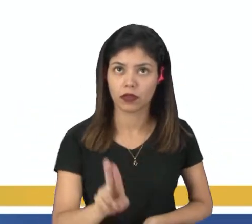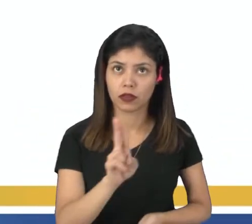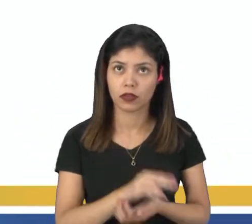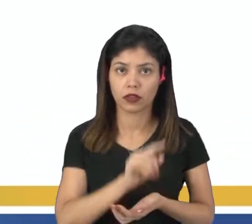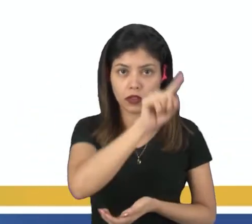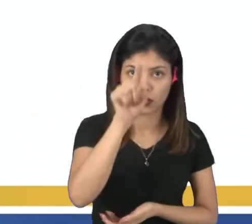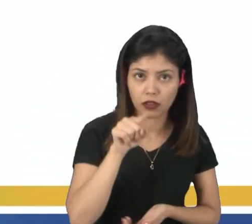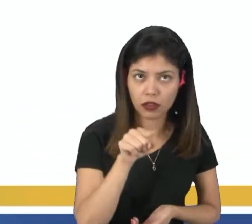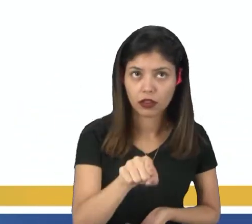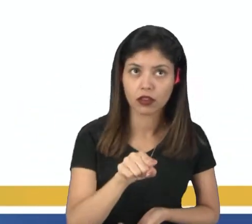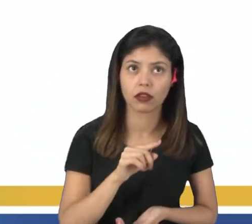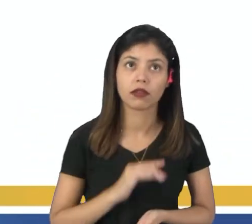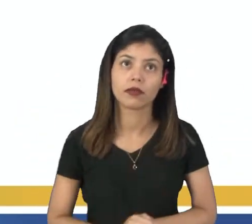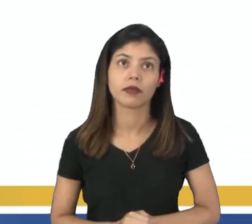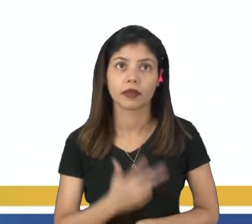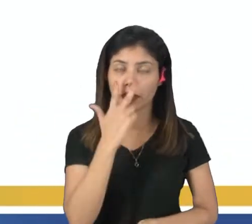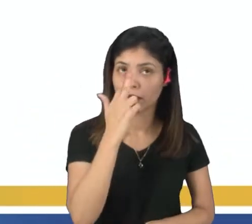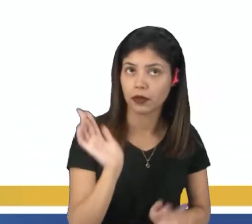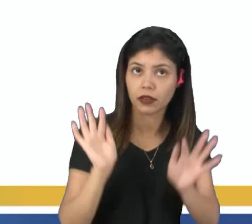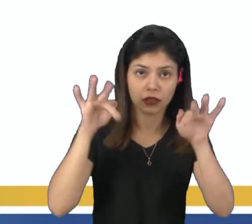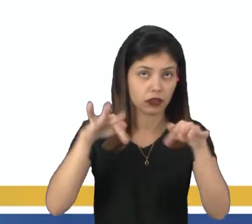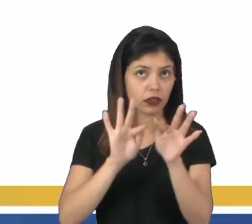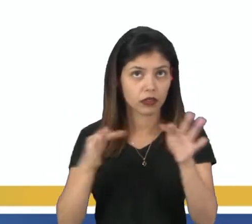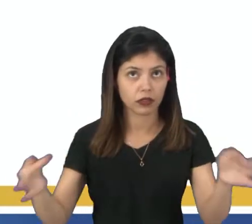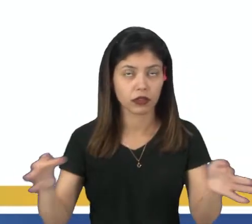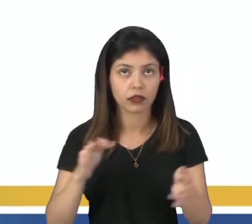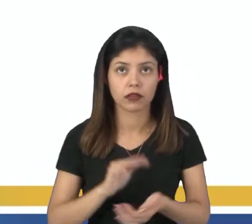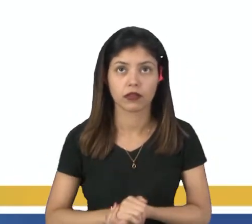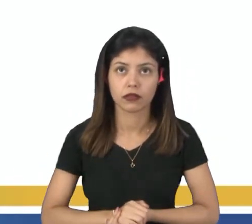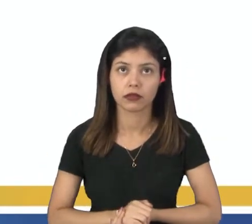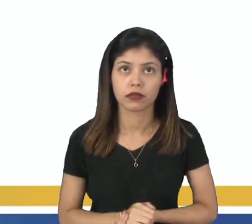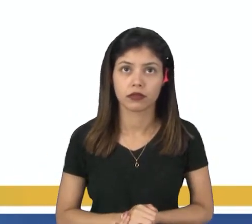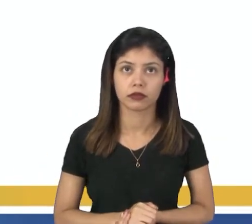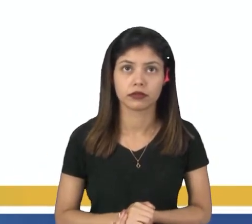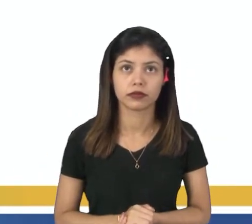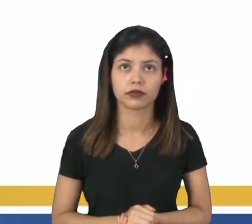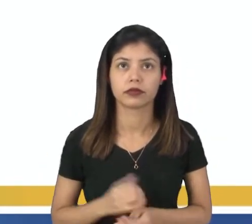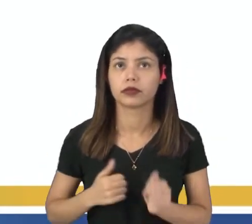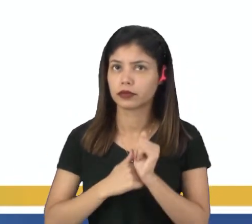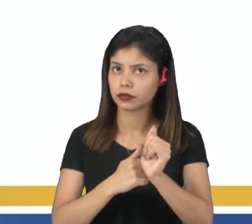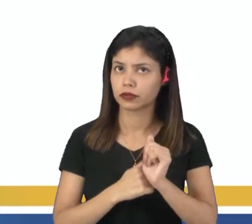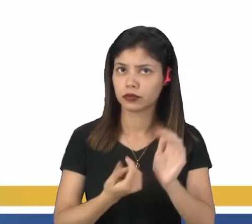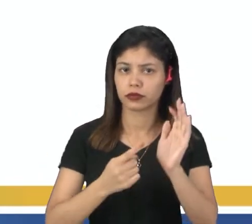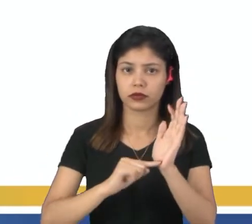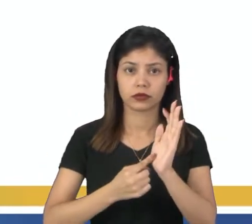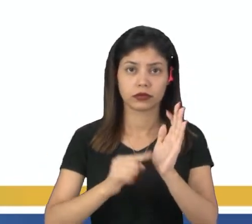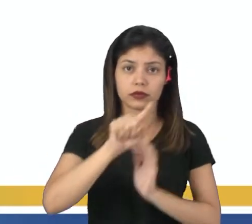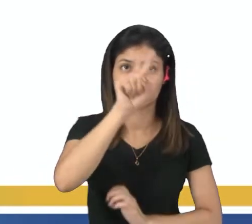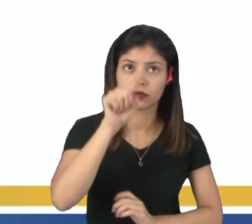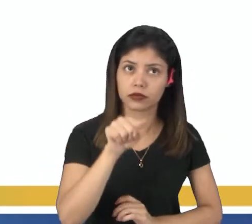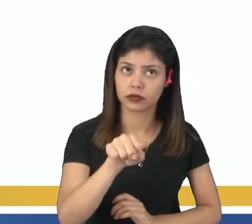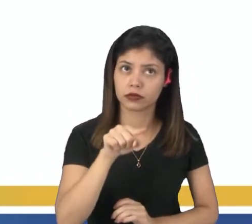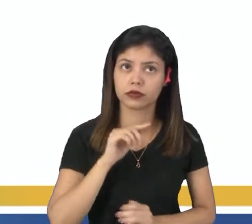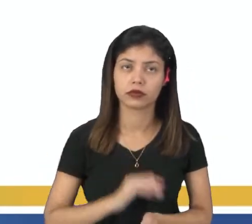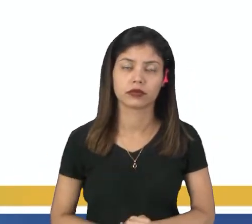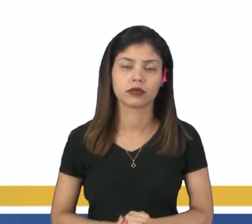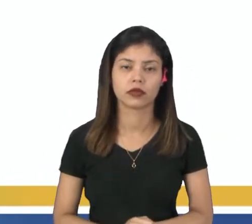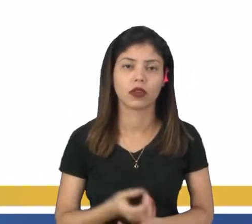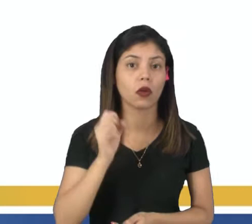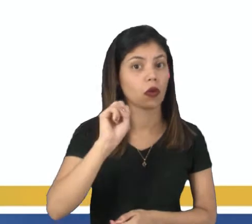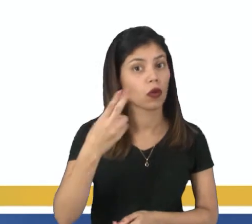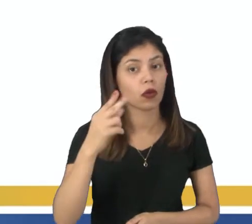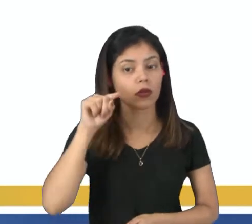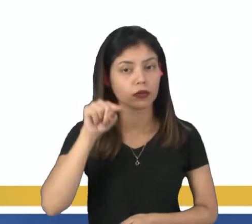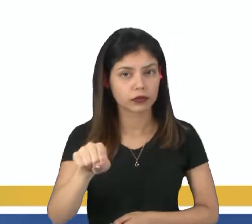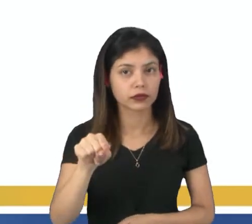é usado em interrogações, aparece sempre no final de frase, seguido de ponto de interrogação